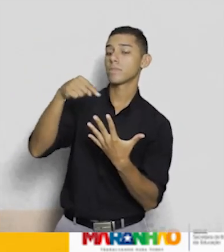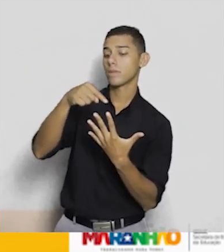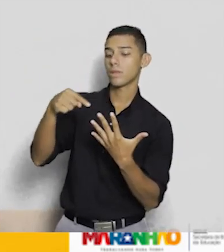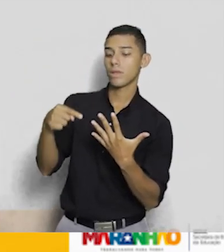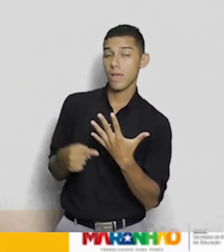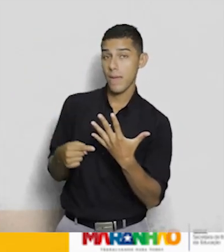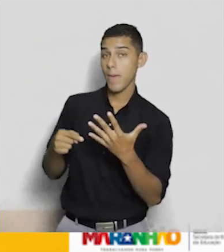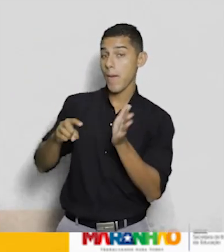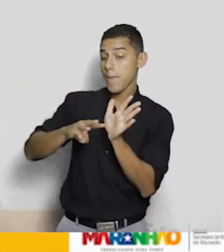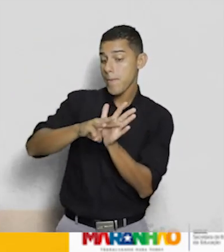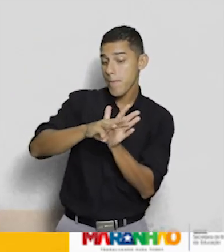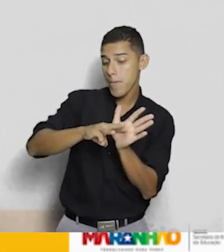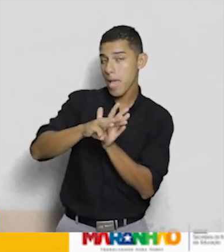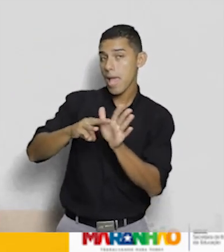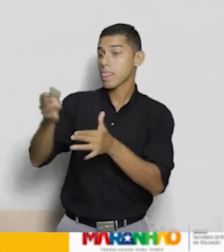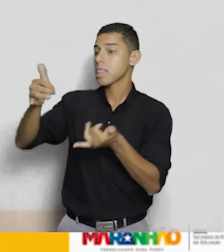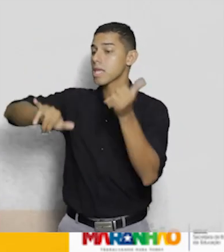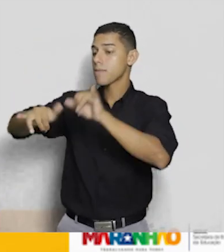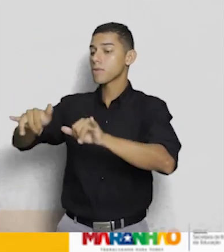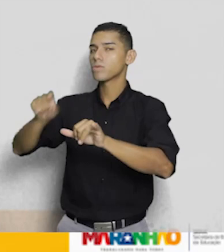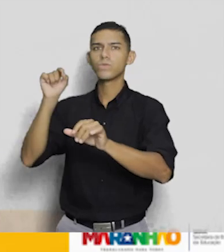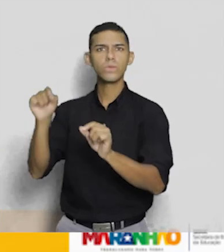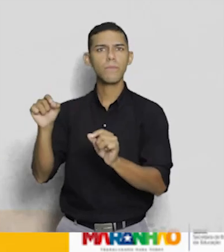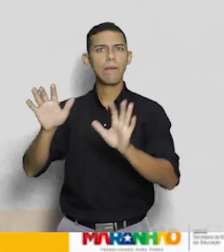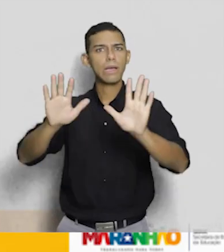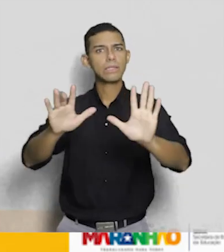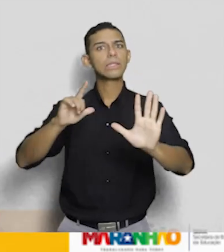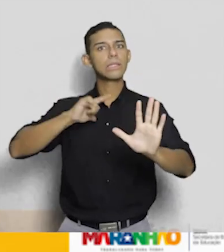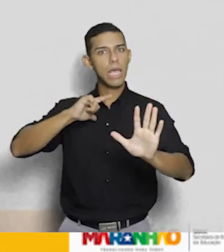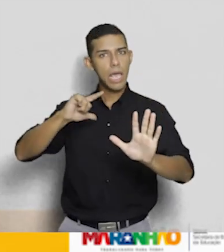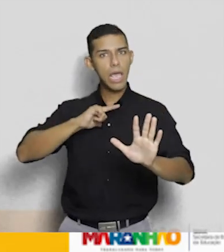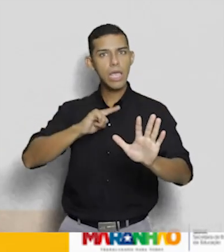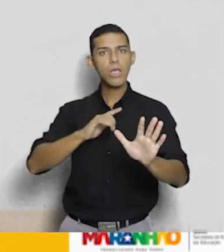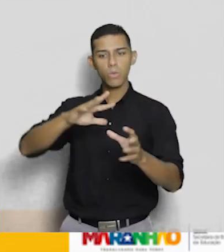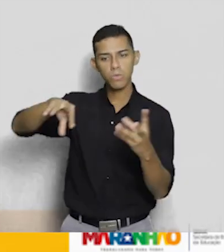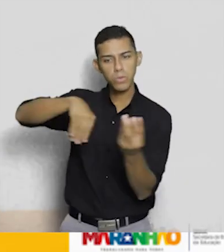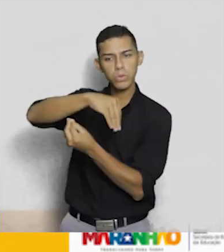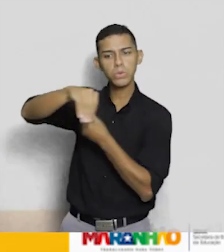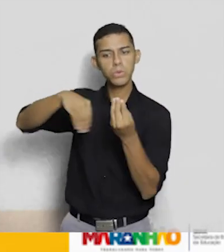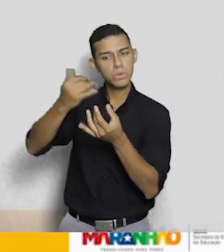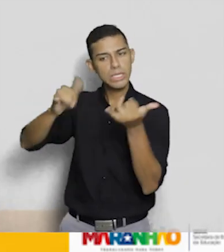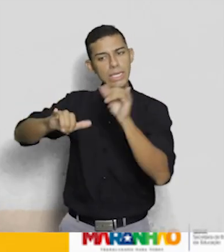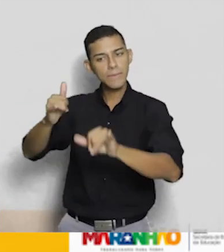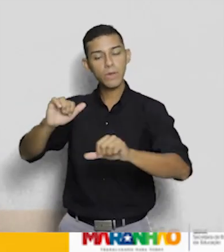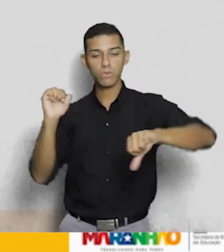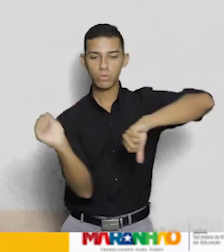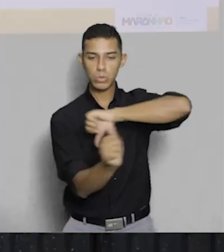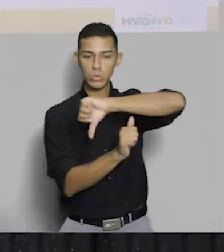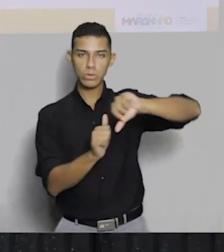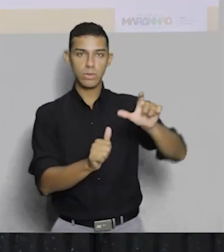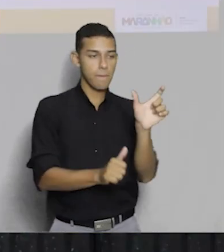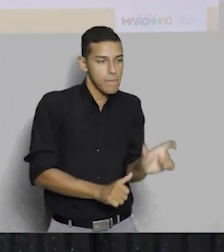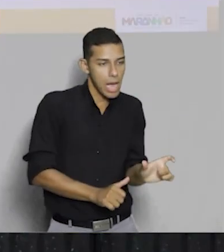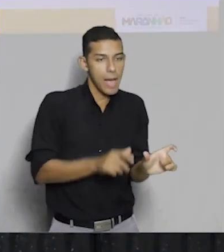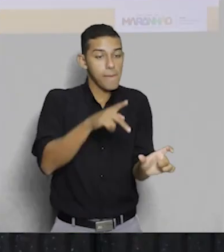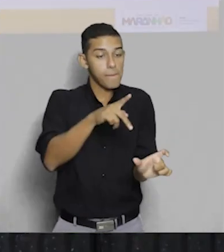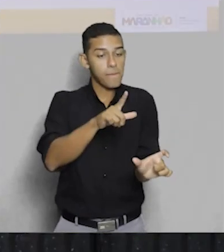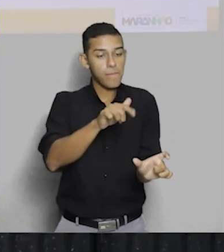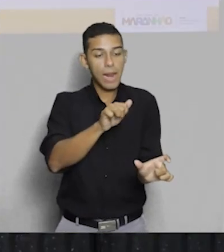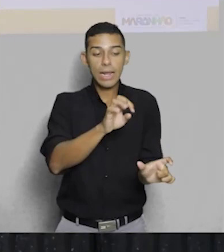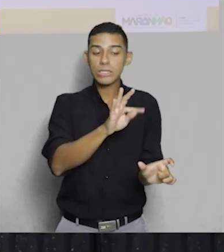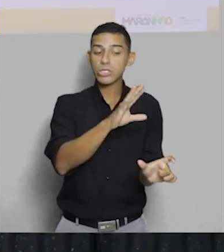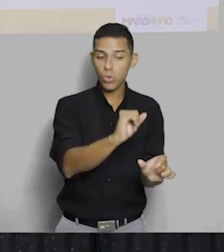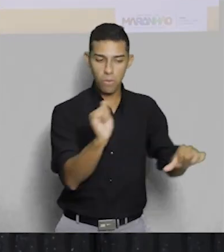quer dizer que haverá uma reação química, a transformação da matéria. Uma reação química, eu vou